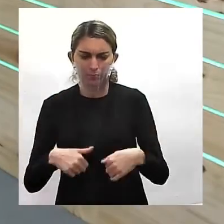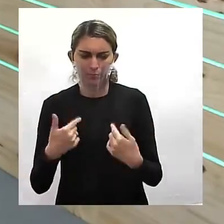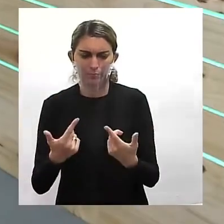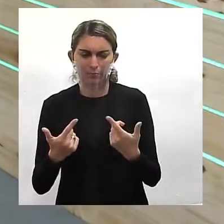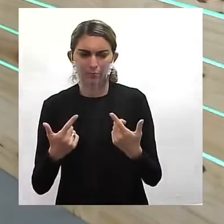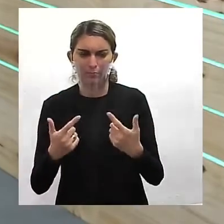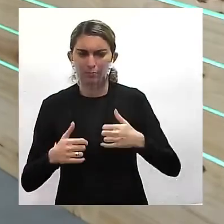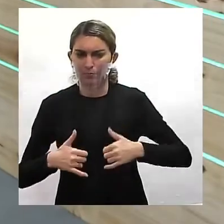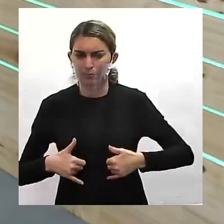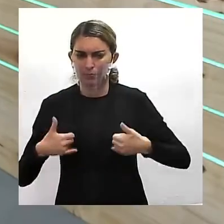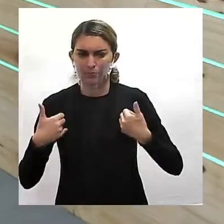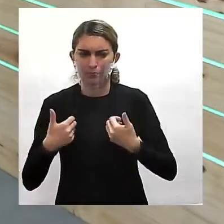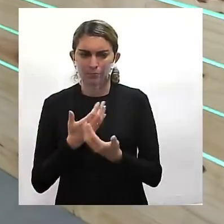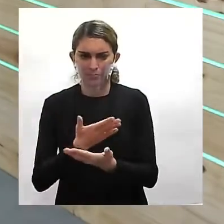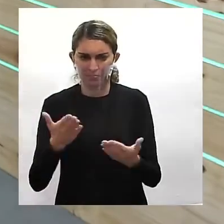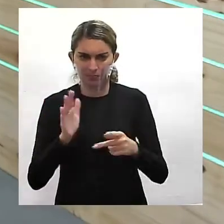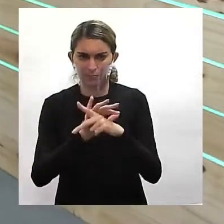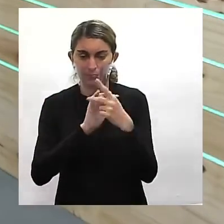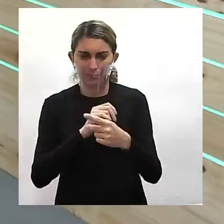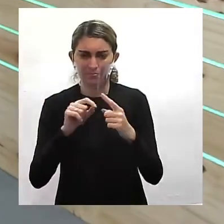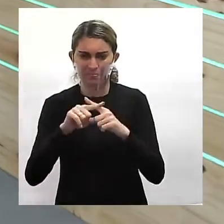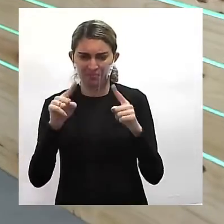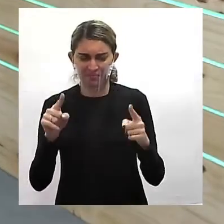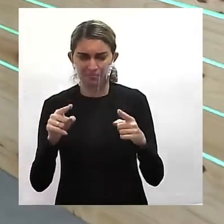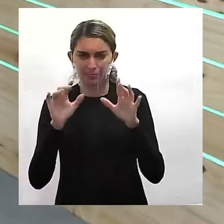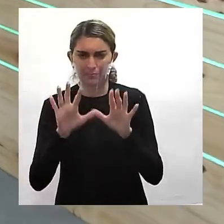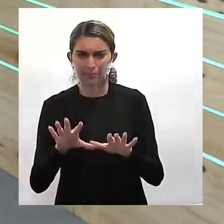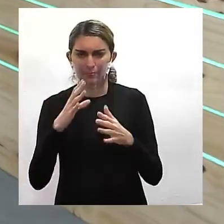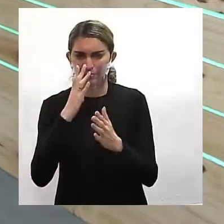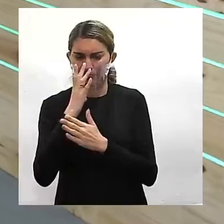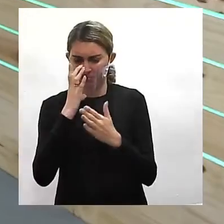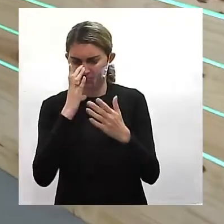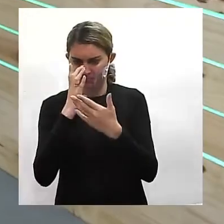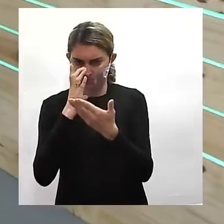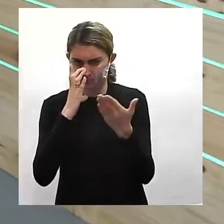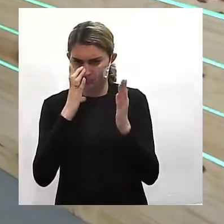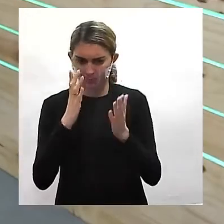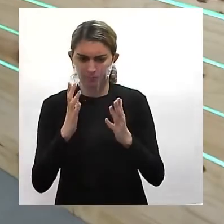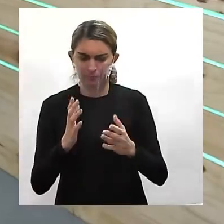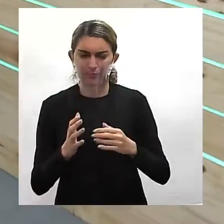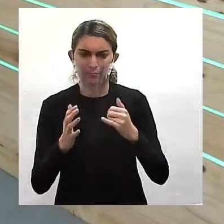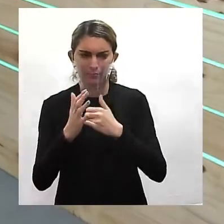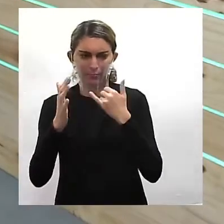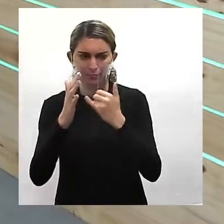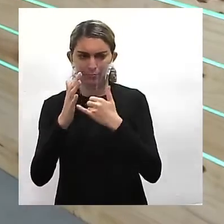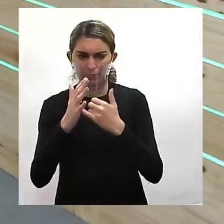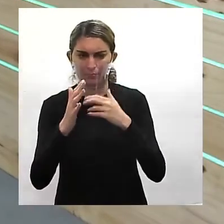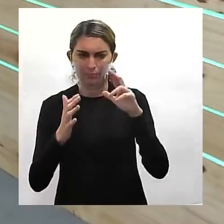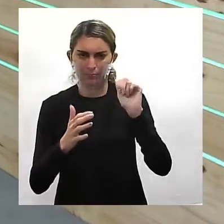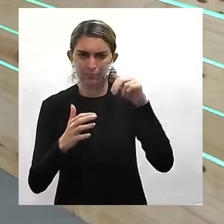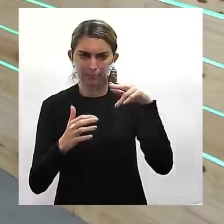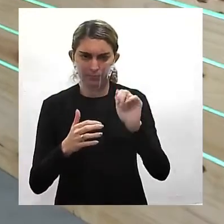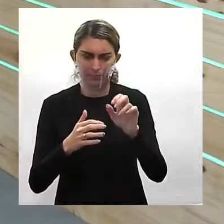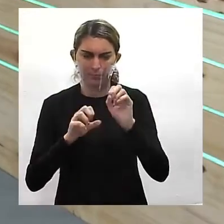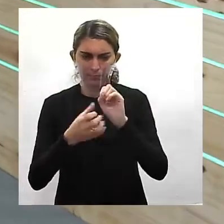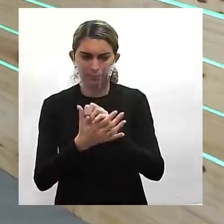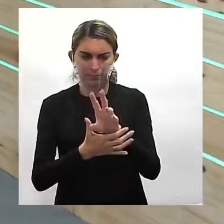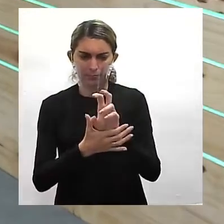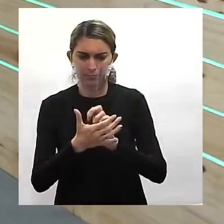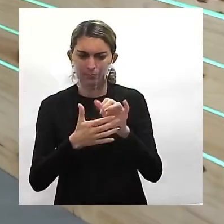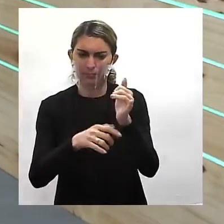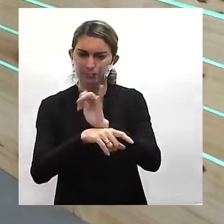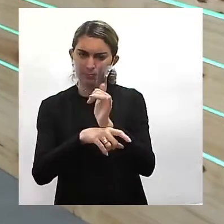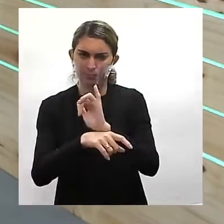sentindo orgulhoso por estar representando essa galera toda. Mas, deixa eu te perguntar uma coisa. Você já se inscreveu no canal do EducaPE no